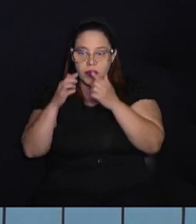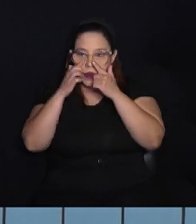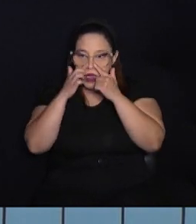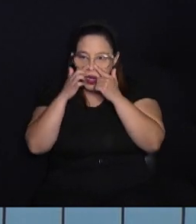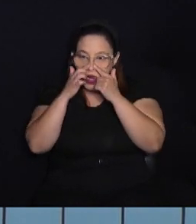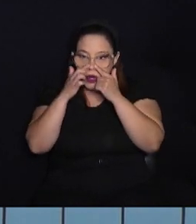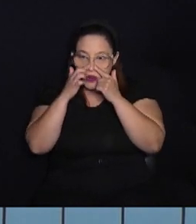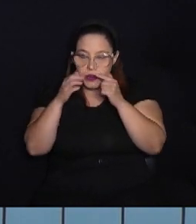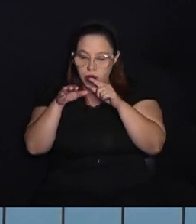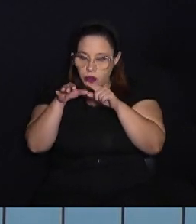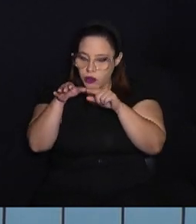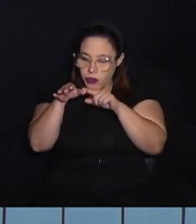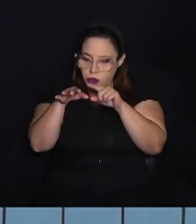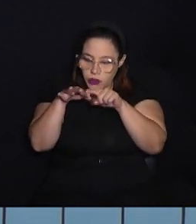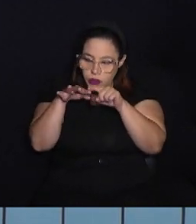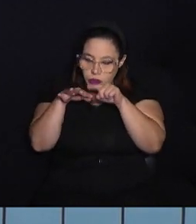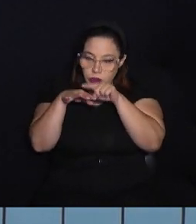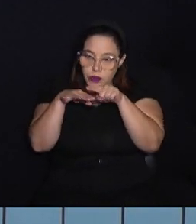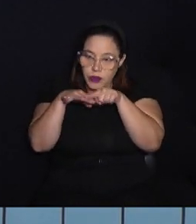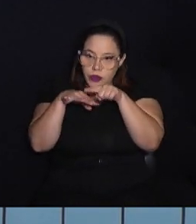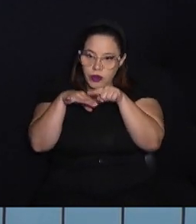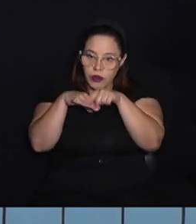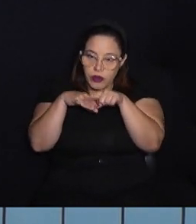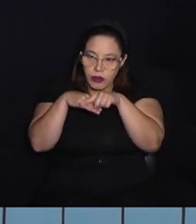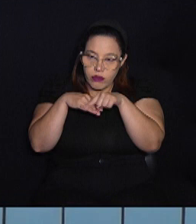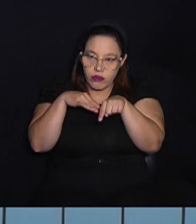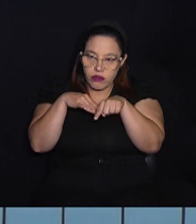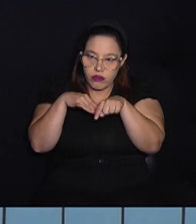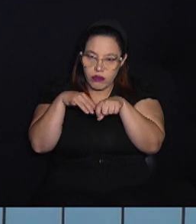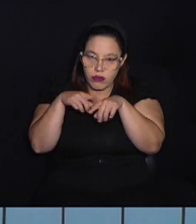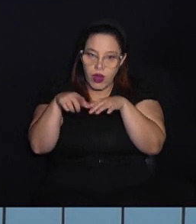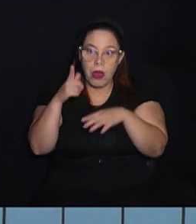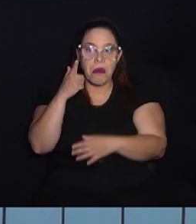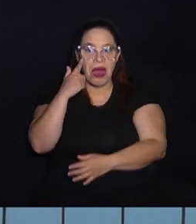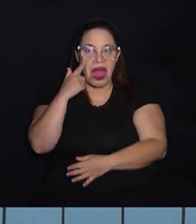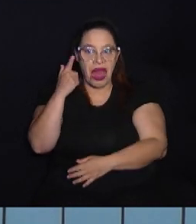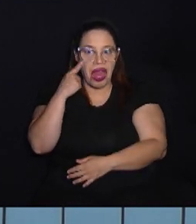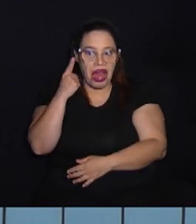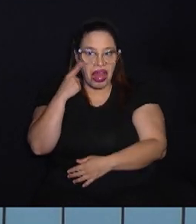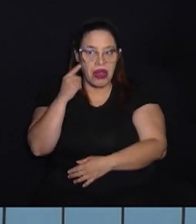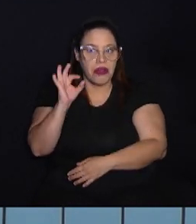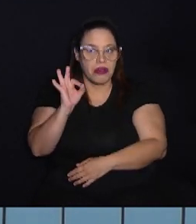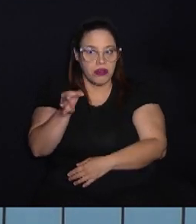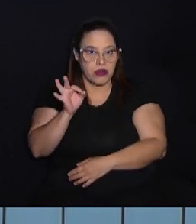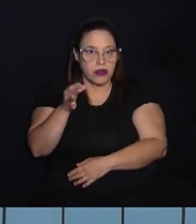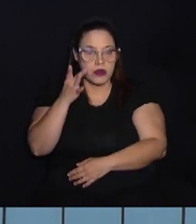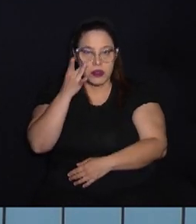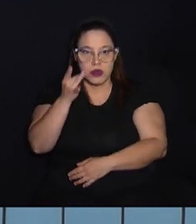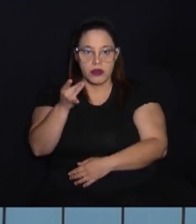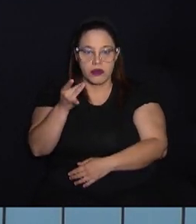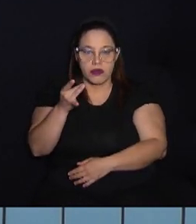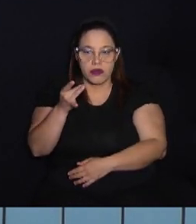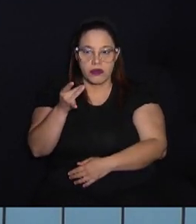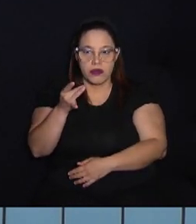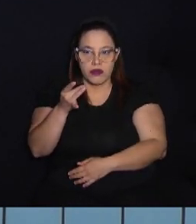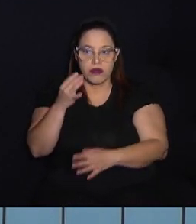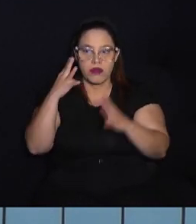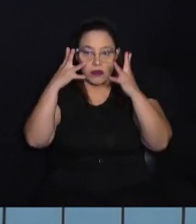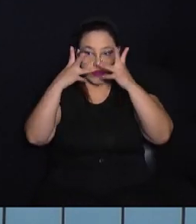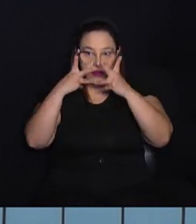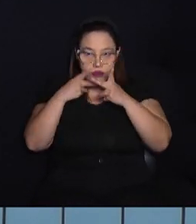Nariz, dedo. Então, as pessoas têm que ficar bem atentas, né? Principalmente com Sim, essas